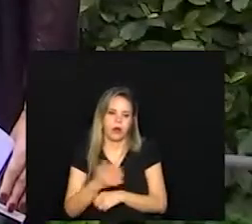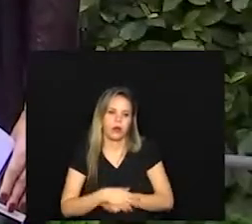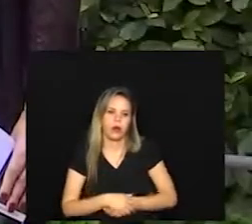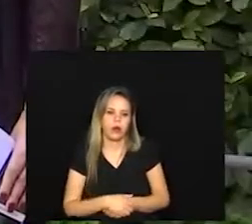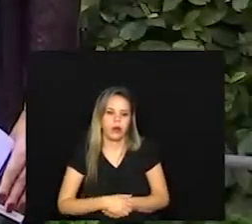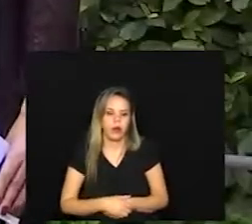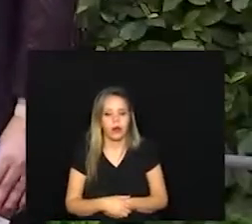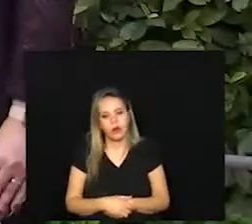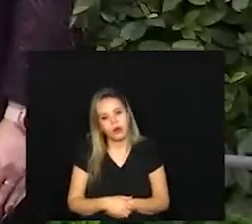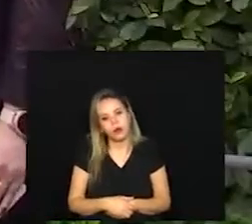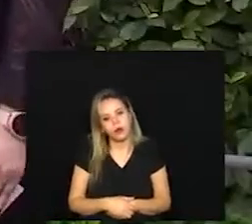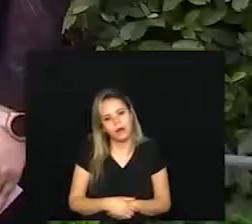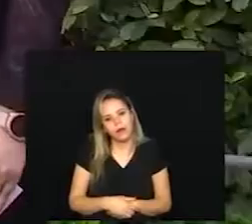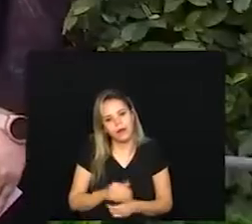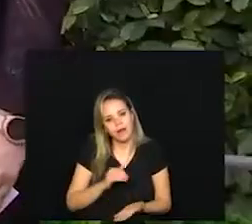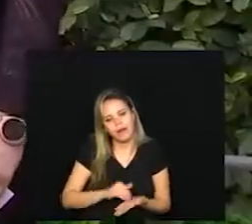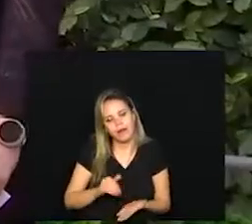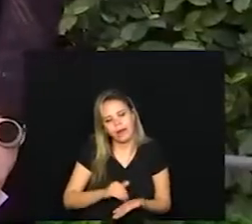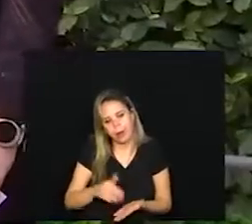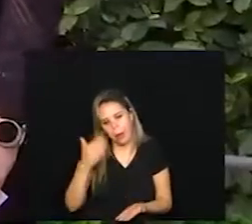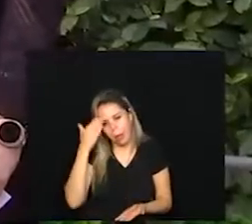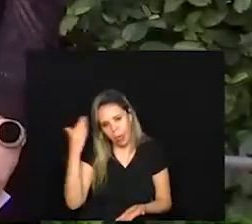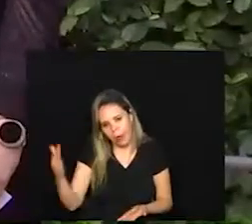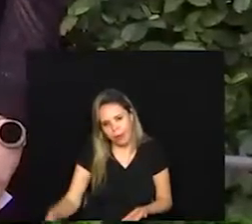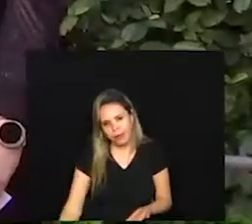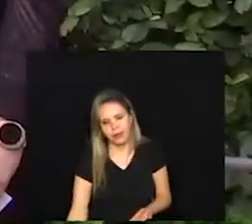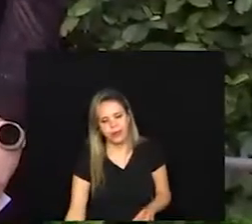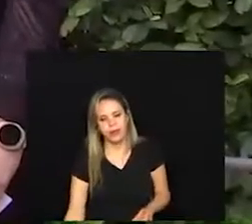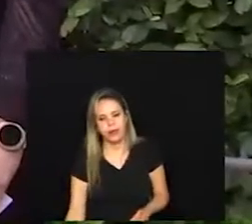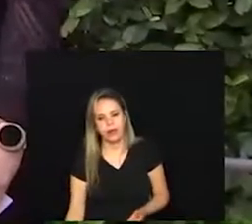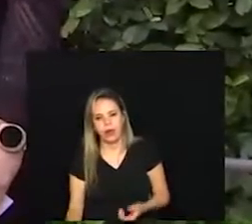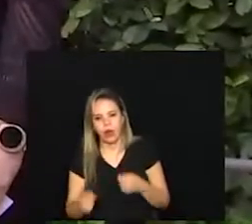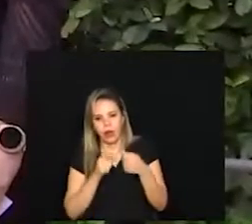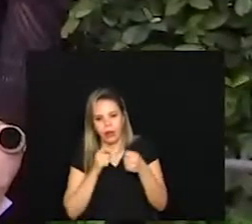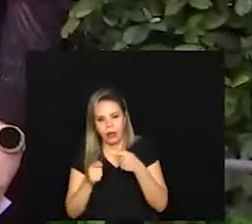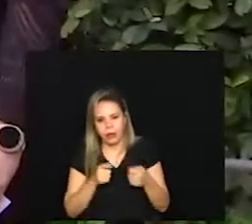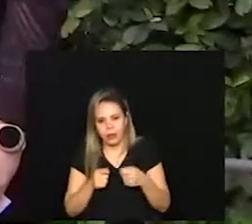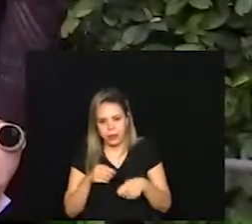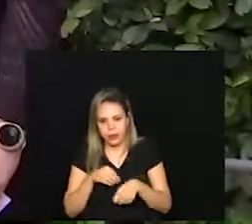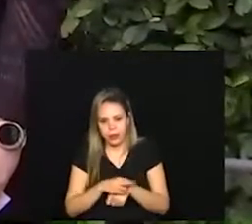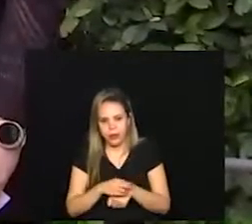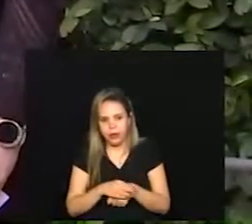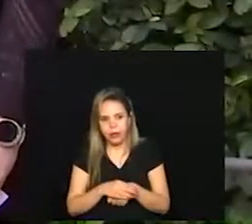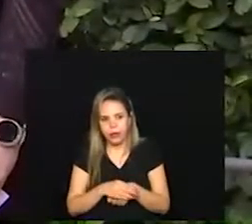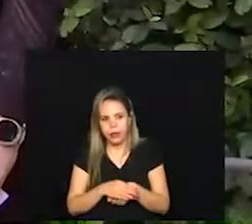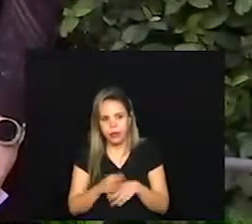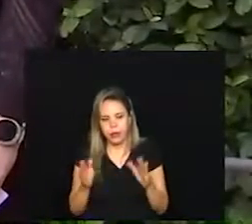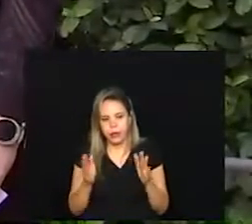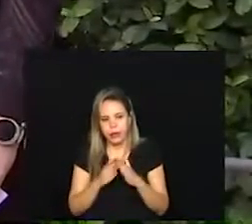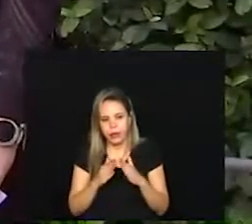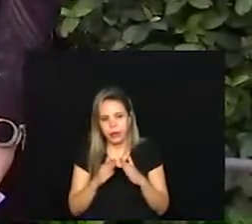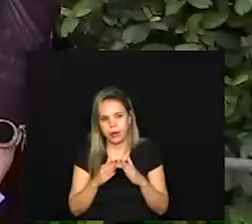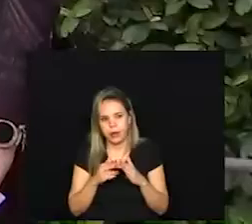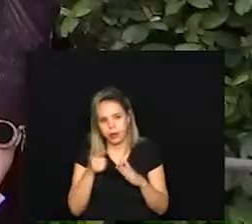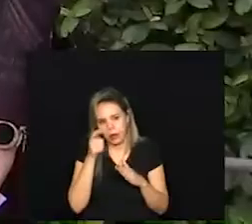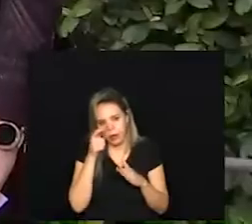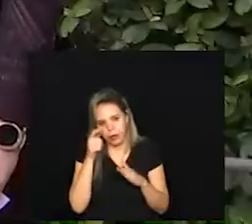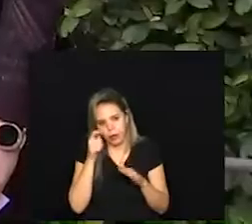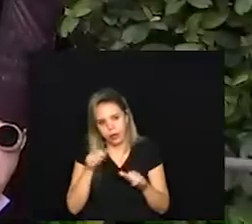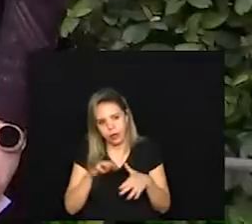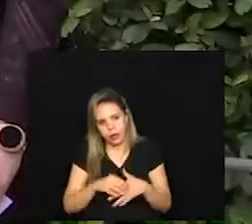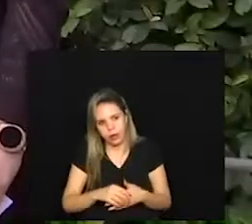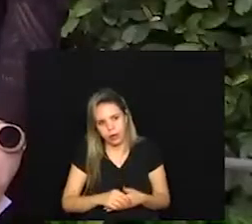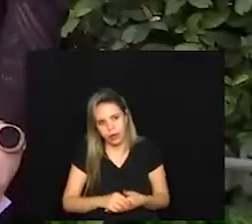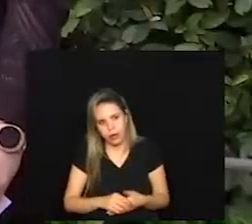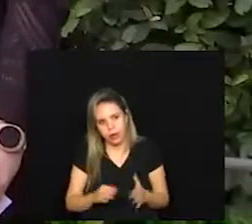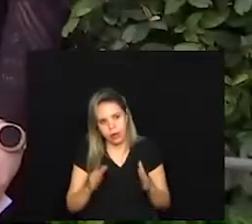rua. Então, tá bom, secretária. Muito obrigado por atender a nossa reportagem e passar para o pessoal que está em casa, os telespectadores